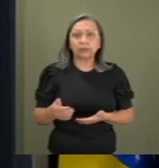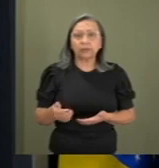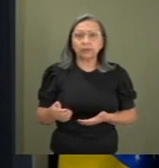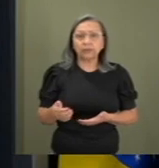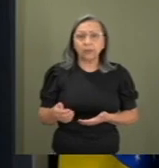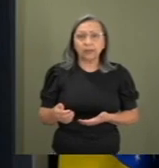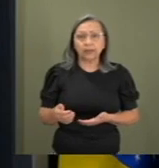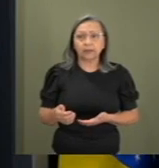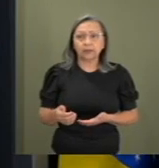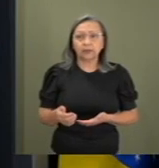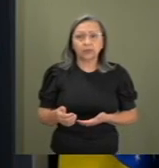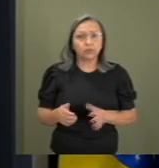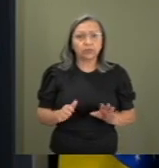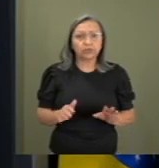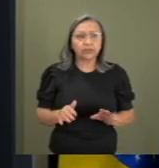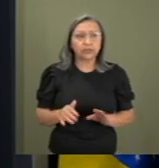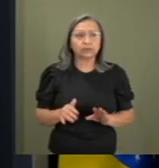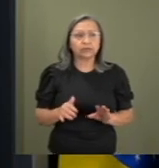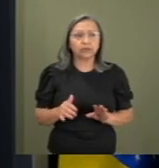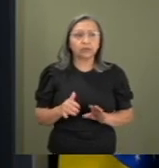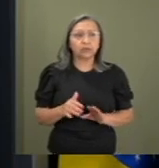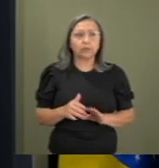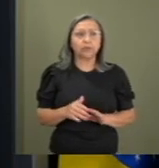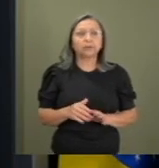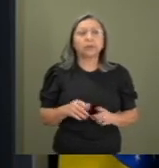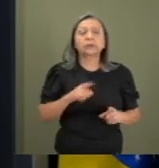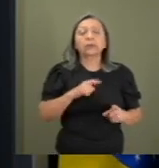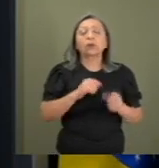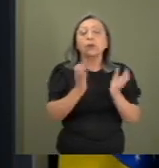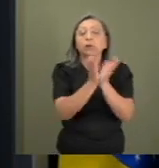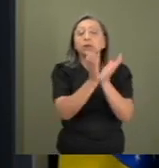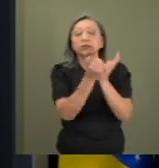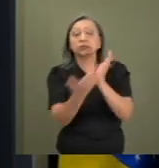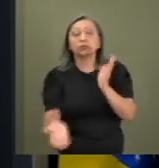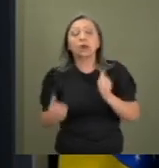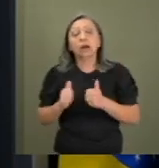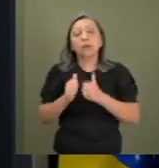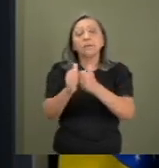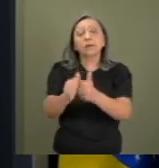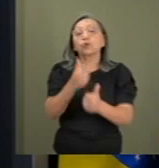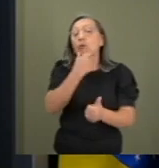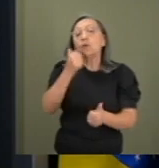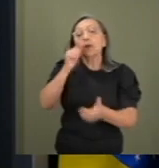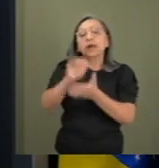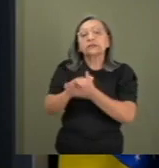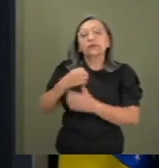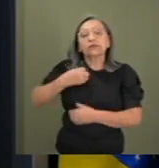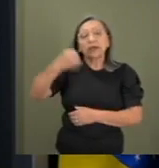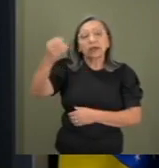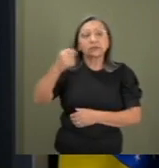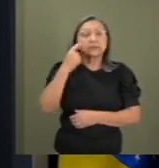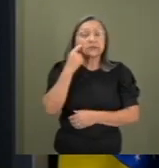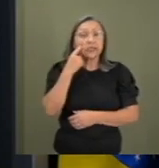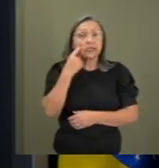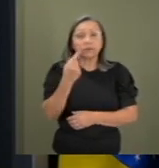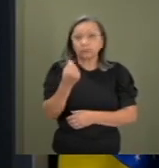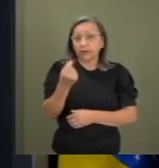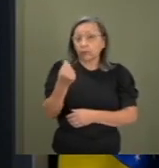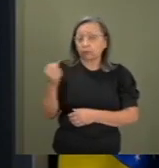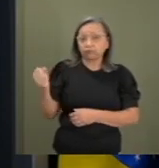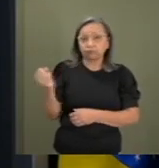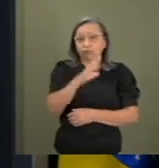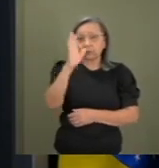Presidência da República, Celso Amorim, acompanhou o casal na viagem. As cifras estratosféricas